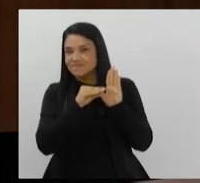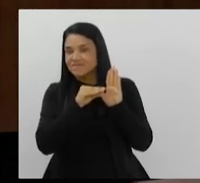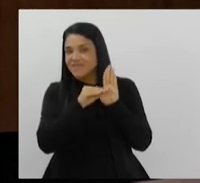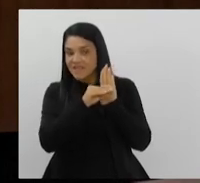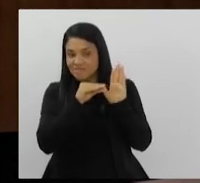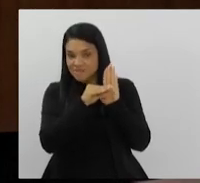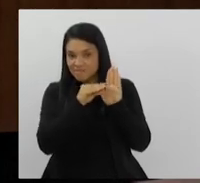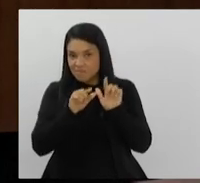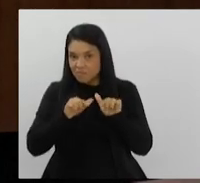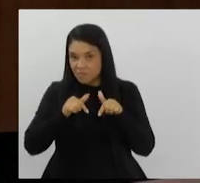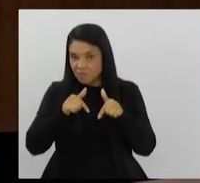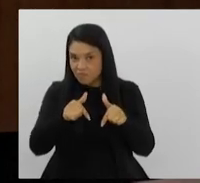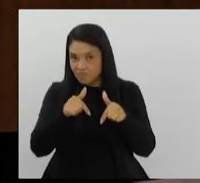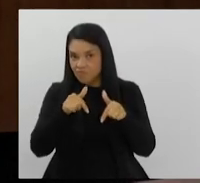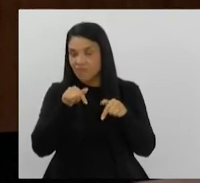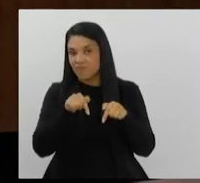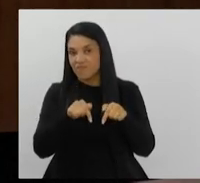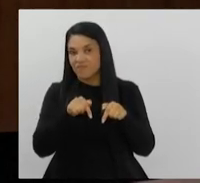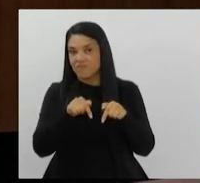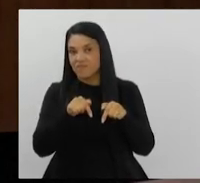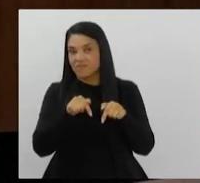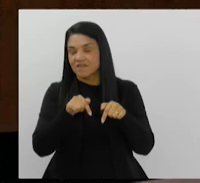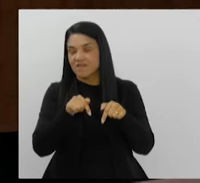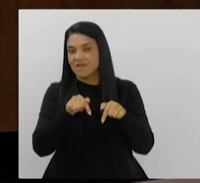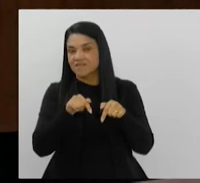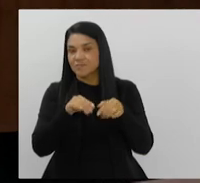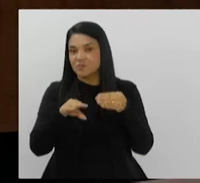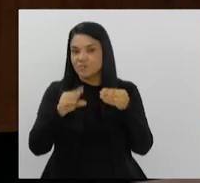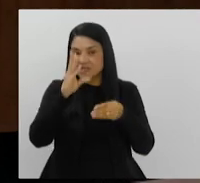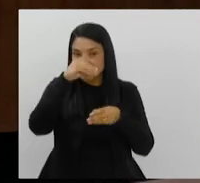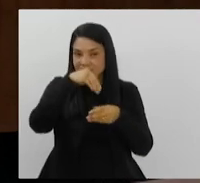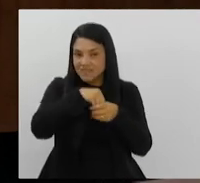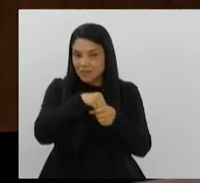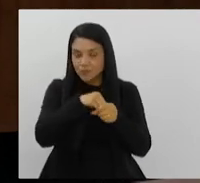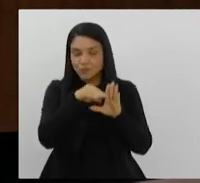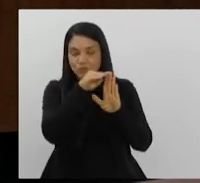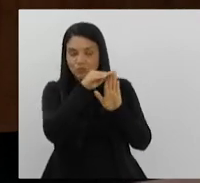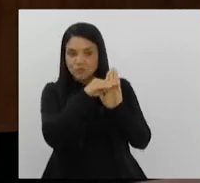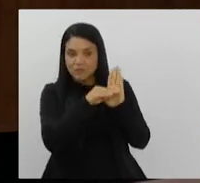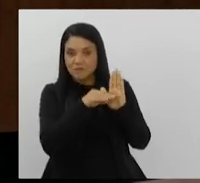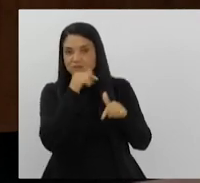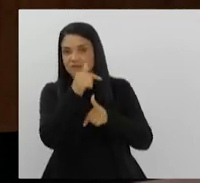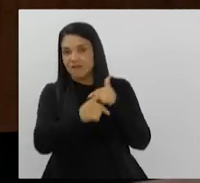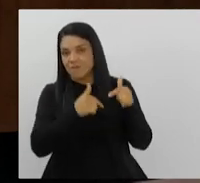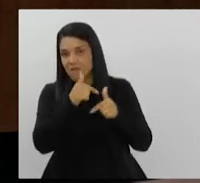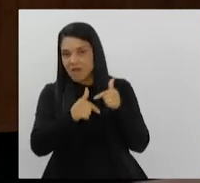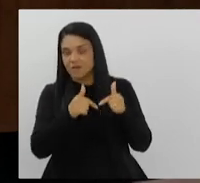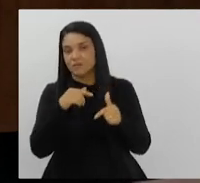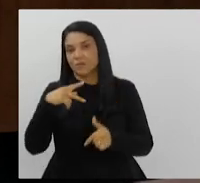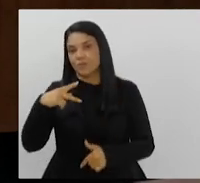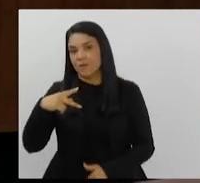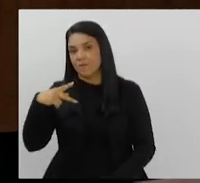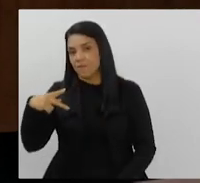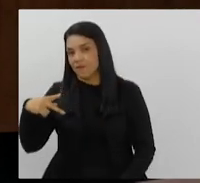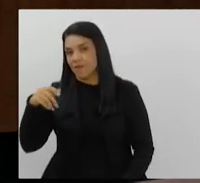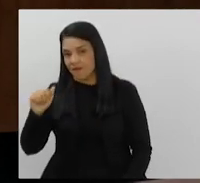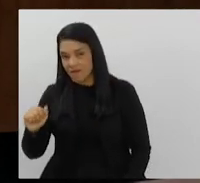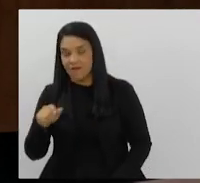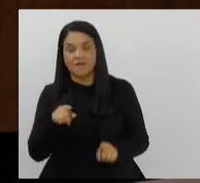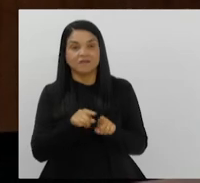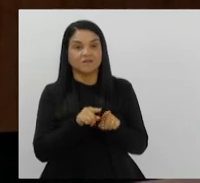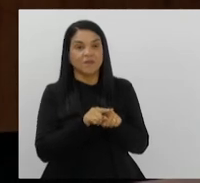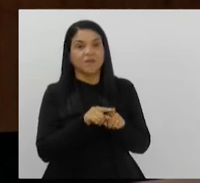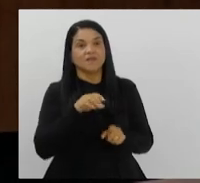serem implementadas, que elas sejam enquadradas dentro de um plano de trabalho que está estabelecido no PPA, que está estabelecido